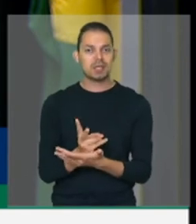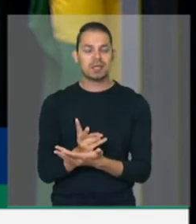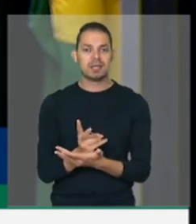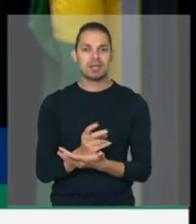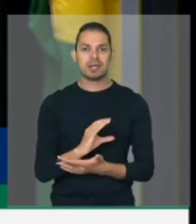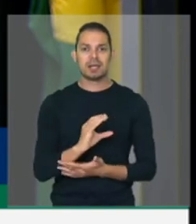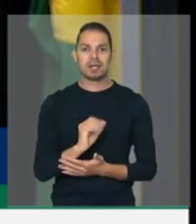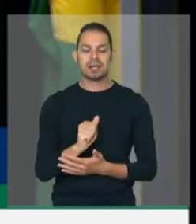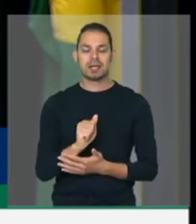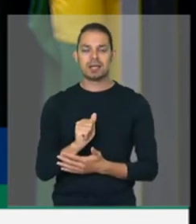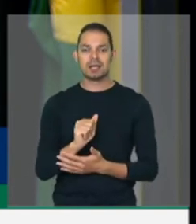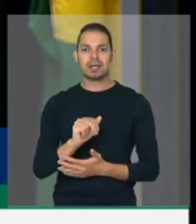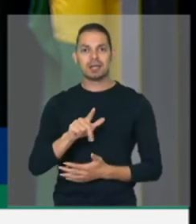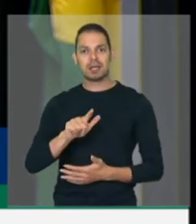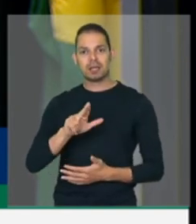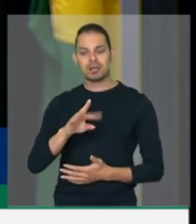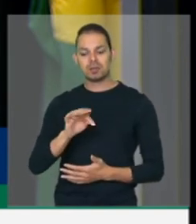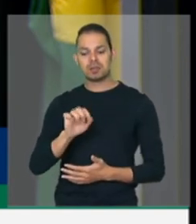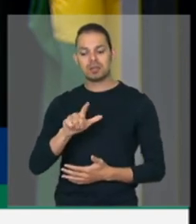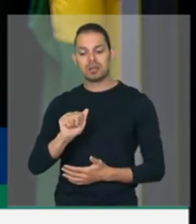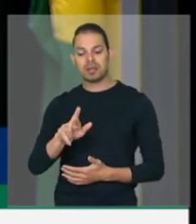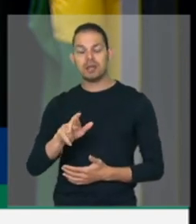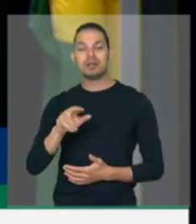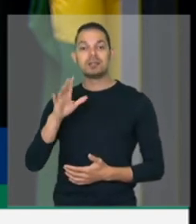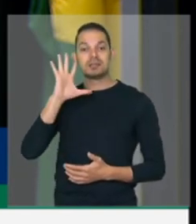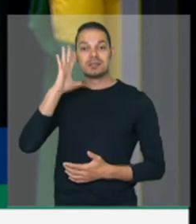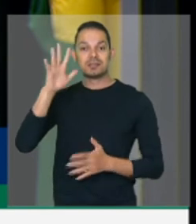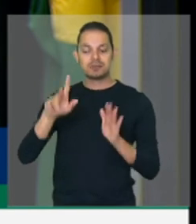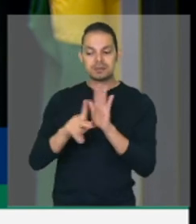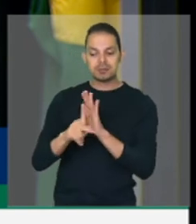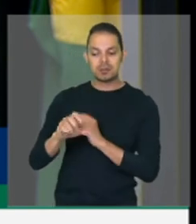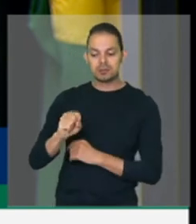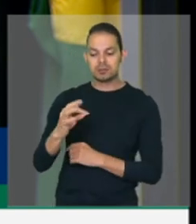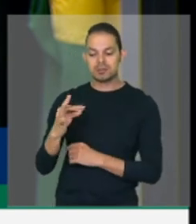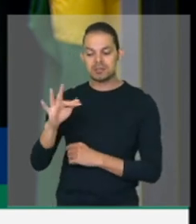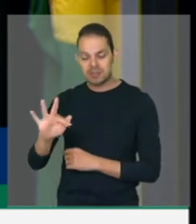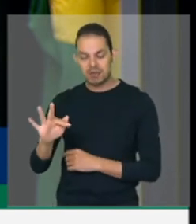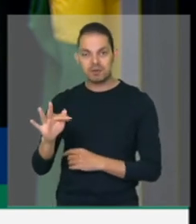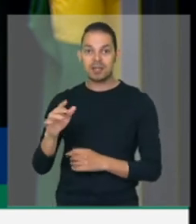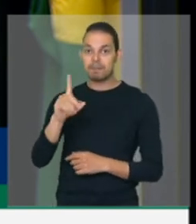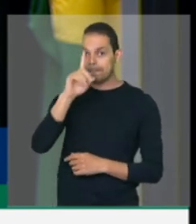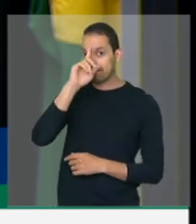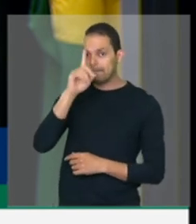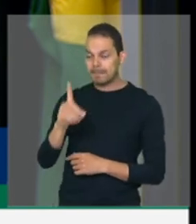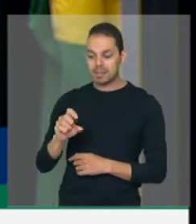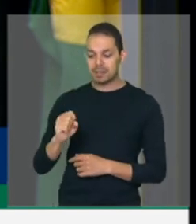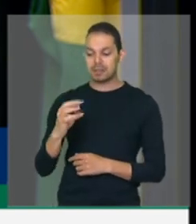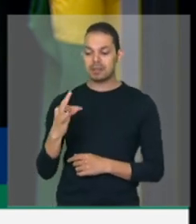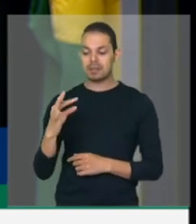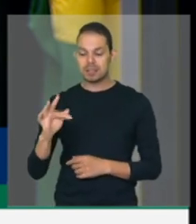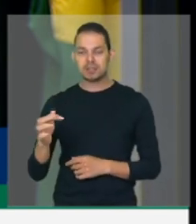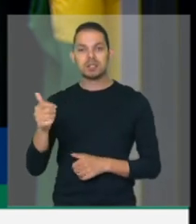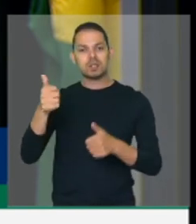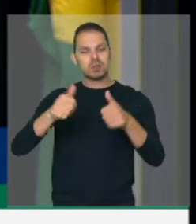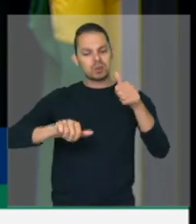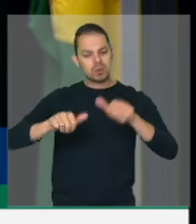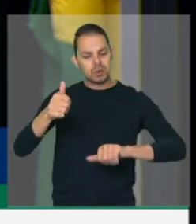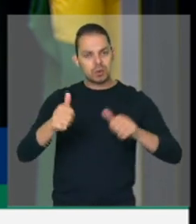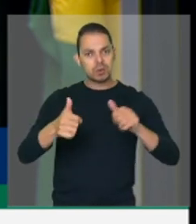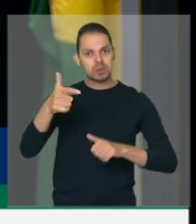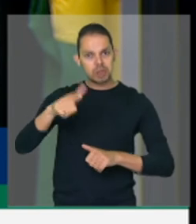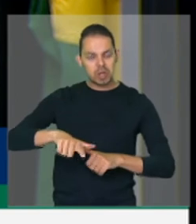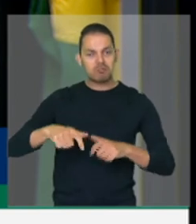cautelar de prisão proferida pelo Supremo, quero exortar a Suprema Corte a reexaminar a